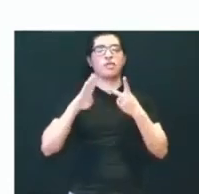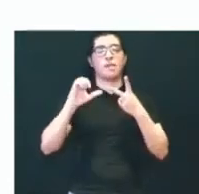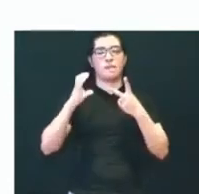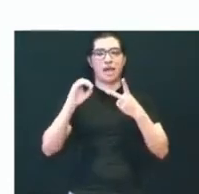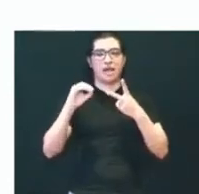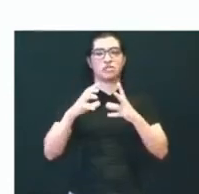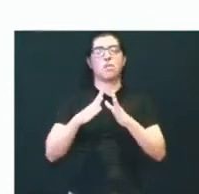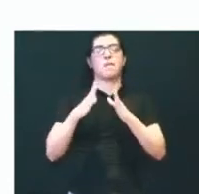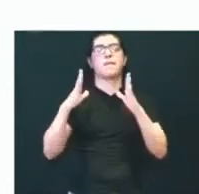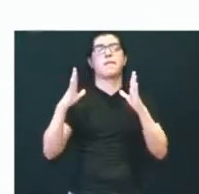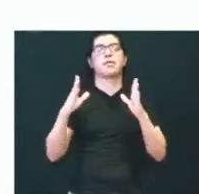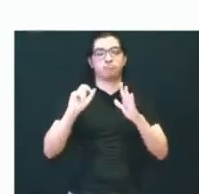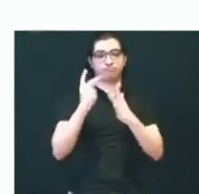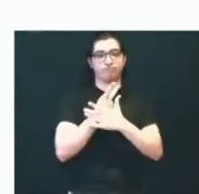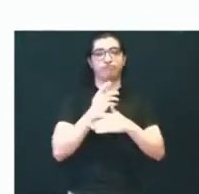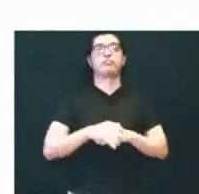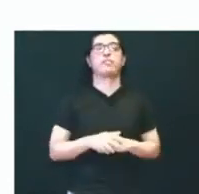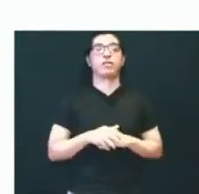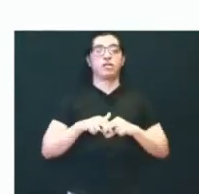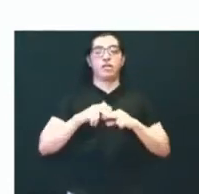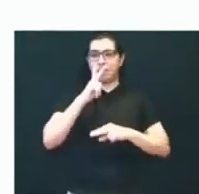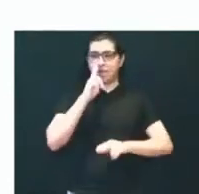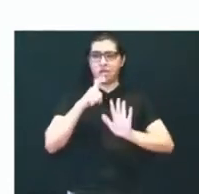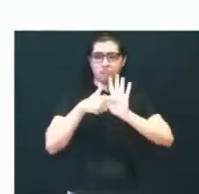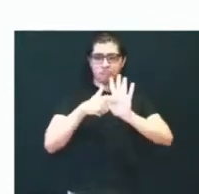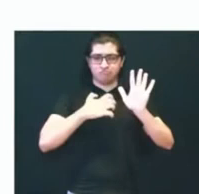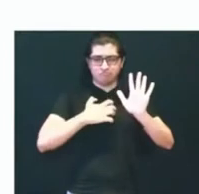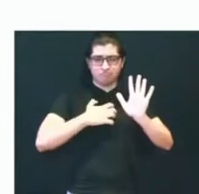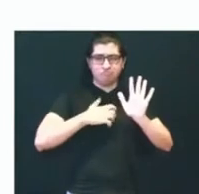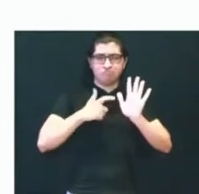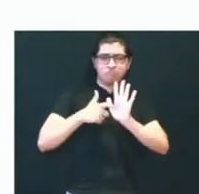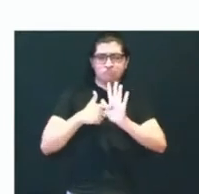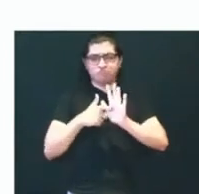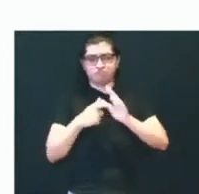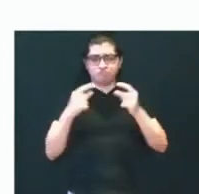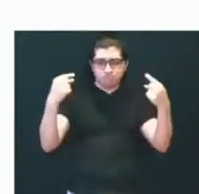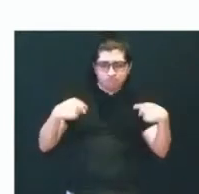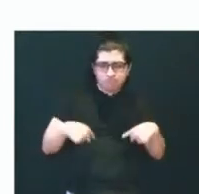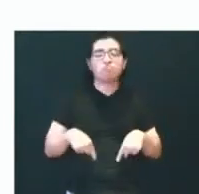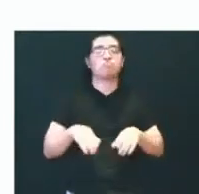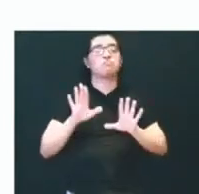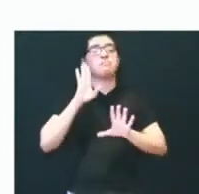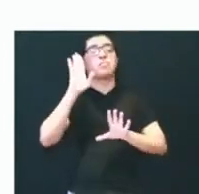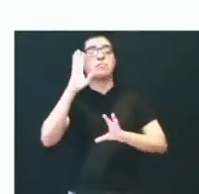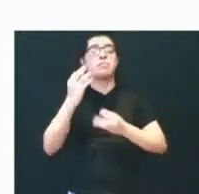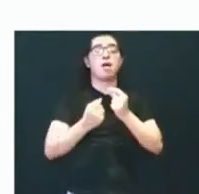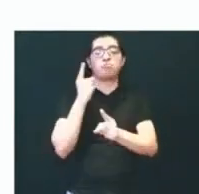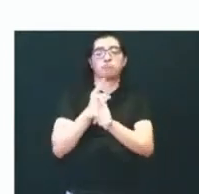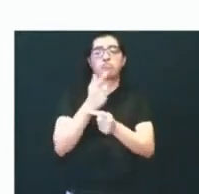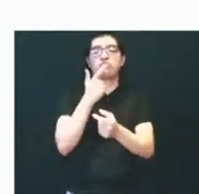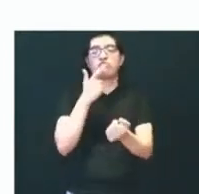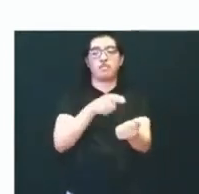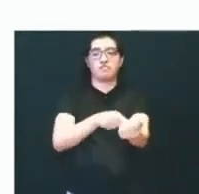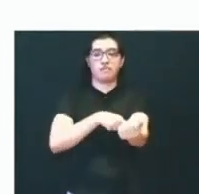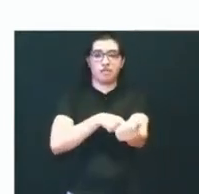de uma leucemia crônica não é nem o sintoma do paciente, mas sim o achado no exame de sangue, que o